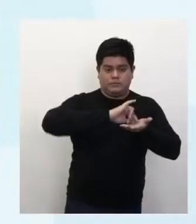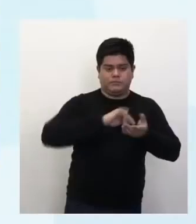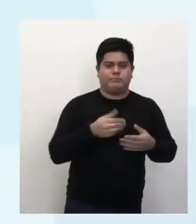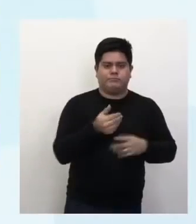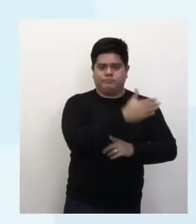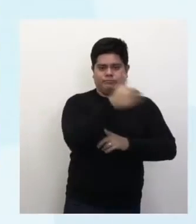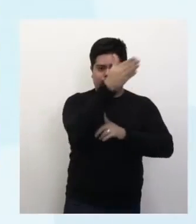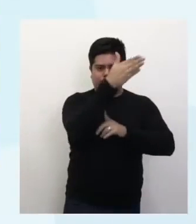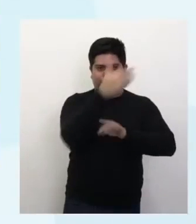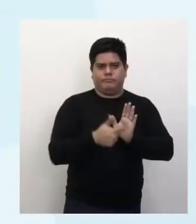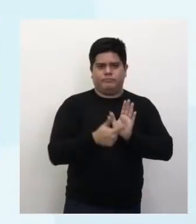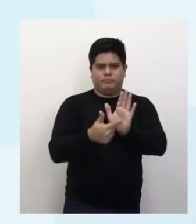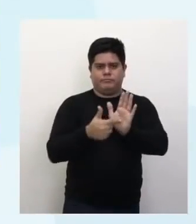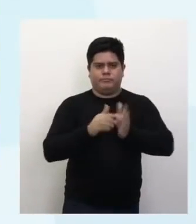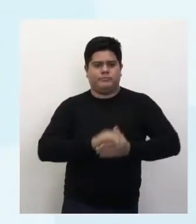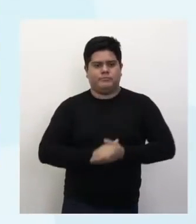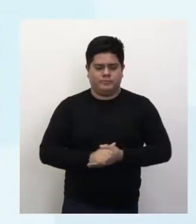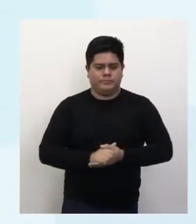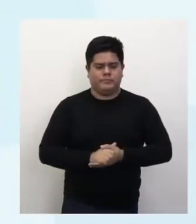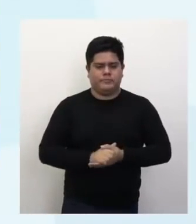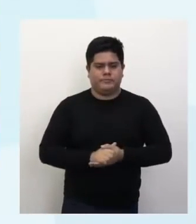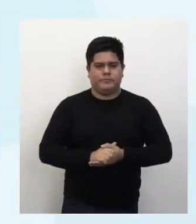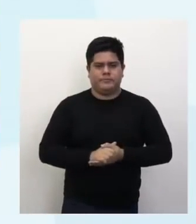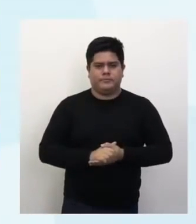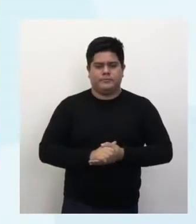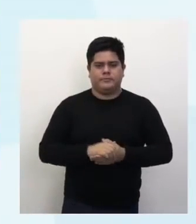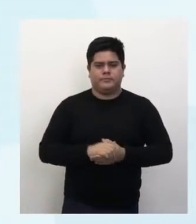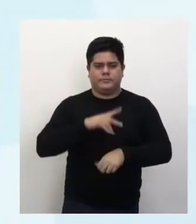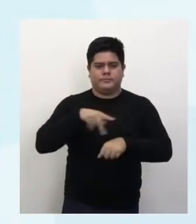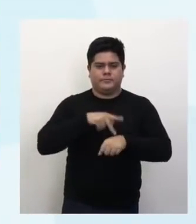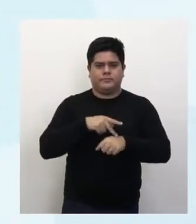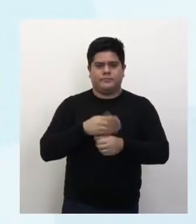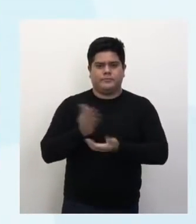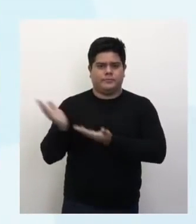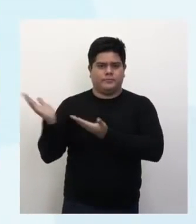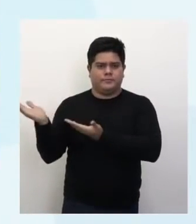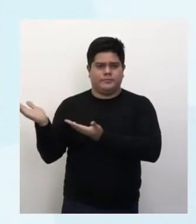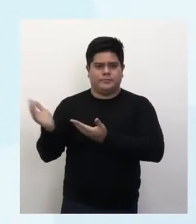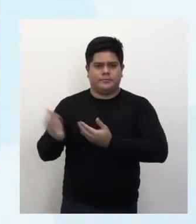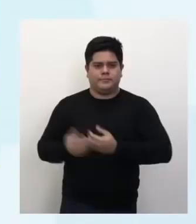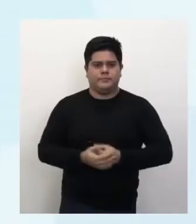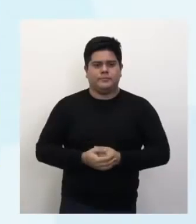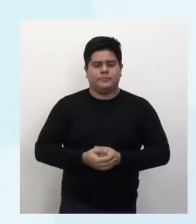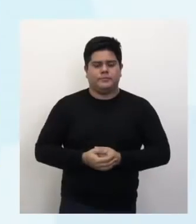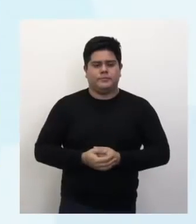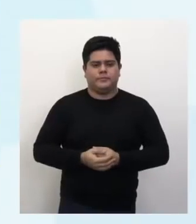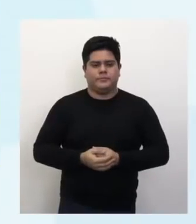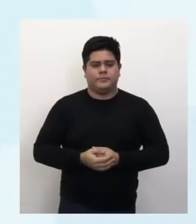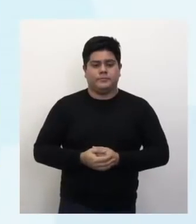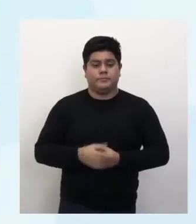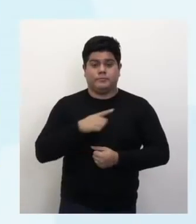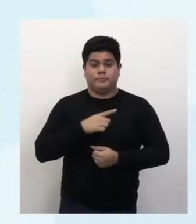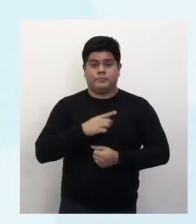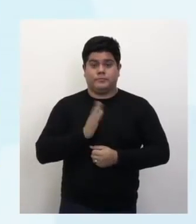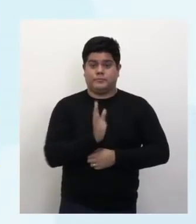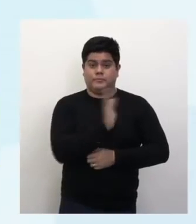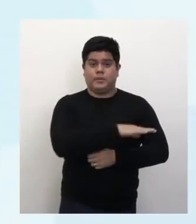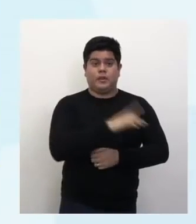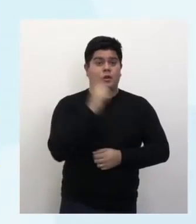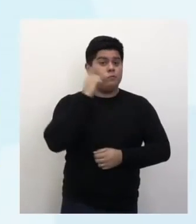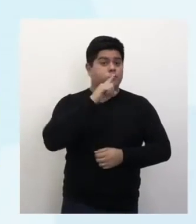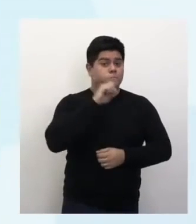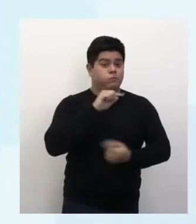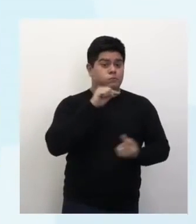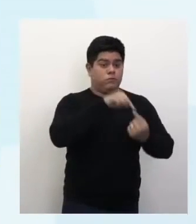bandeira aí, as bandeiras desses dois países aí, né? Então a esquerda aí representando aí o lado capitalista, os Estados Unidos